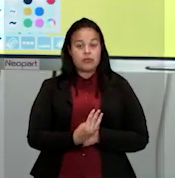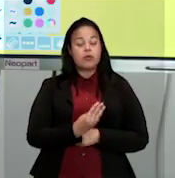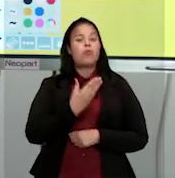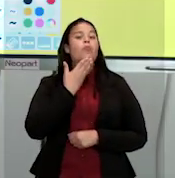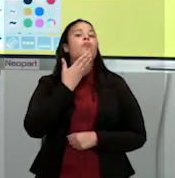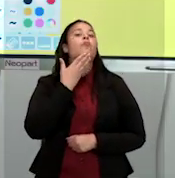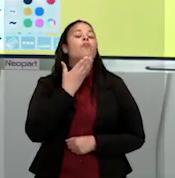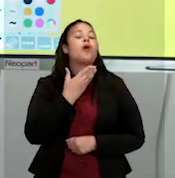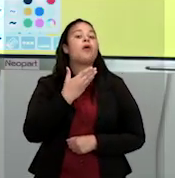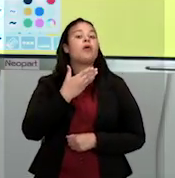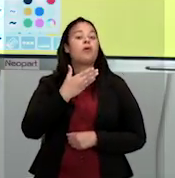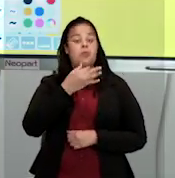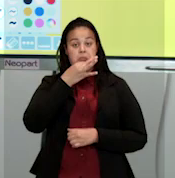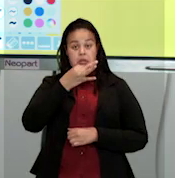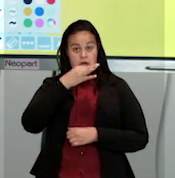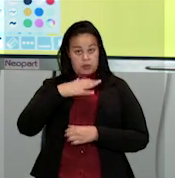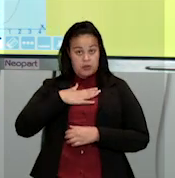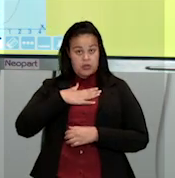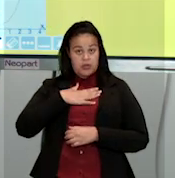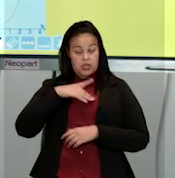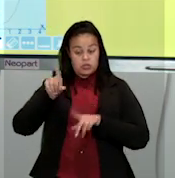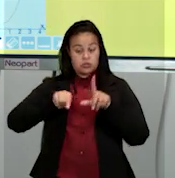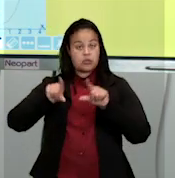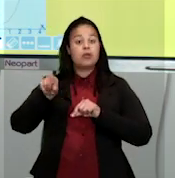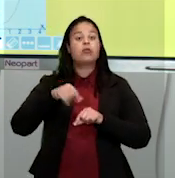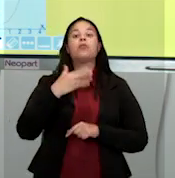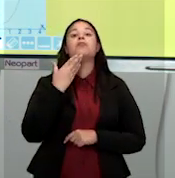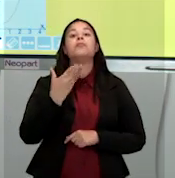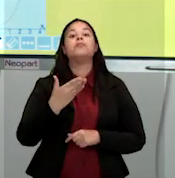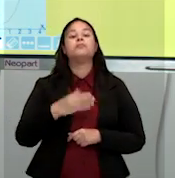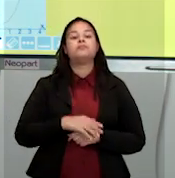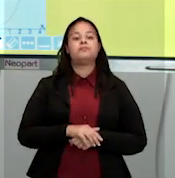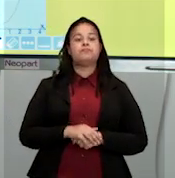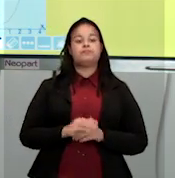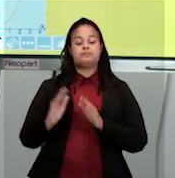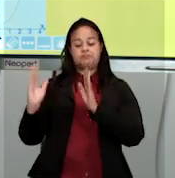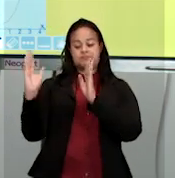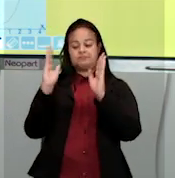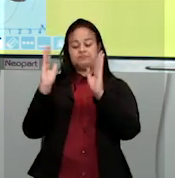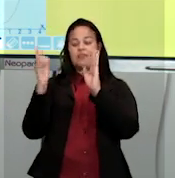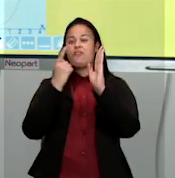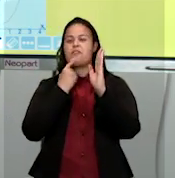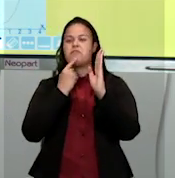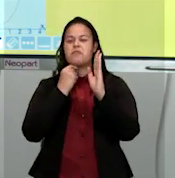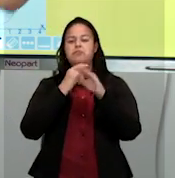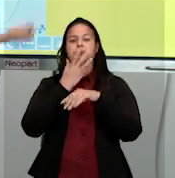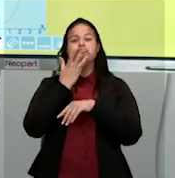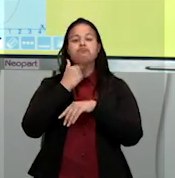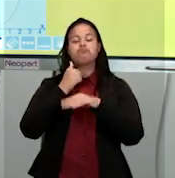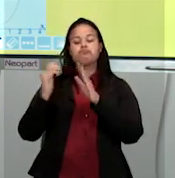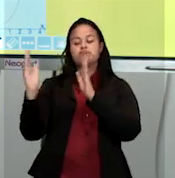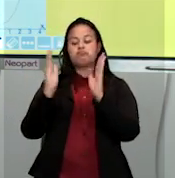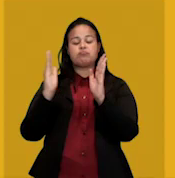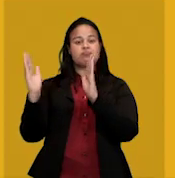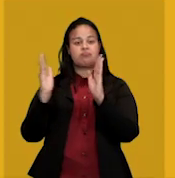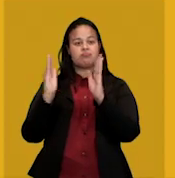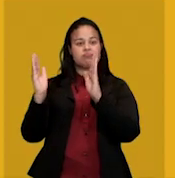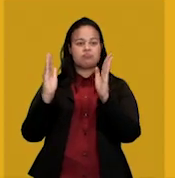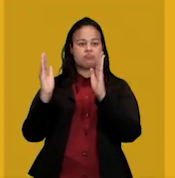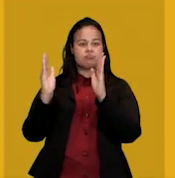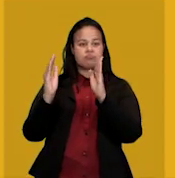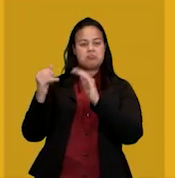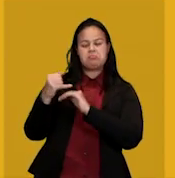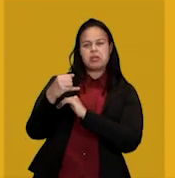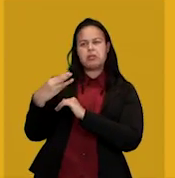que eu aconselho você pegar? Esses aqui, ó, esses 5 aqui. Esse menos 3 e 3, se quiser também é